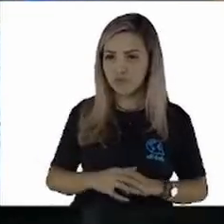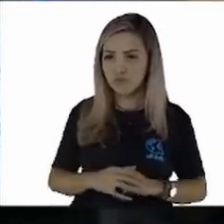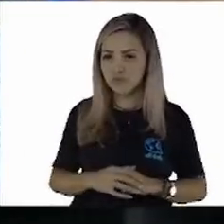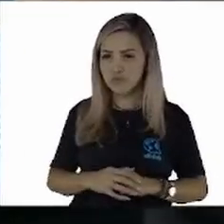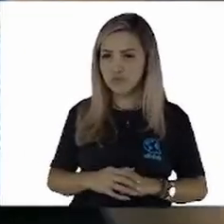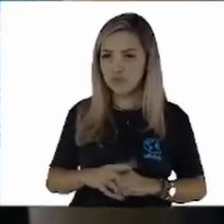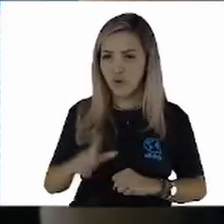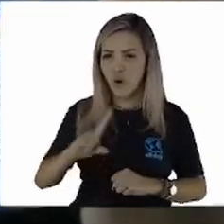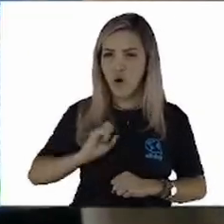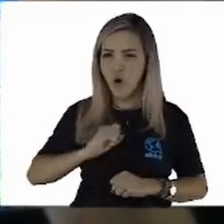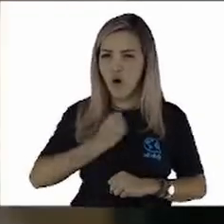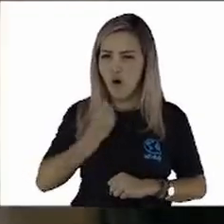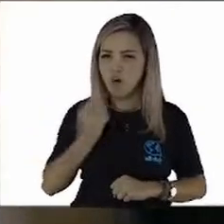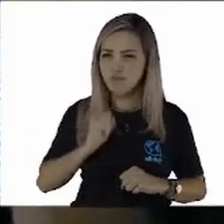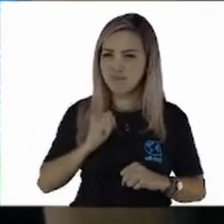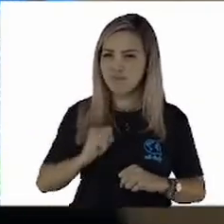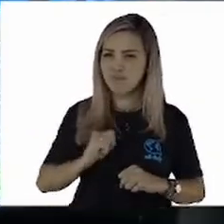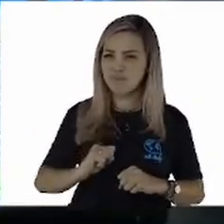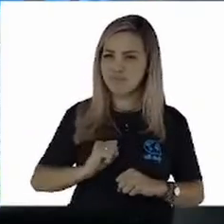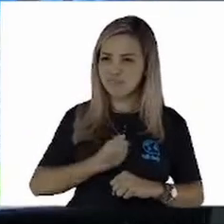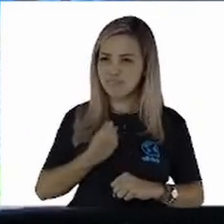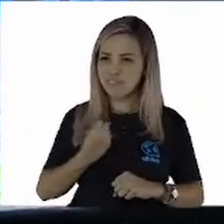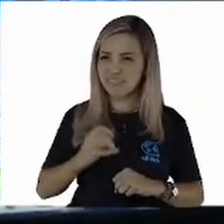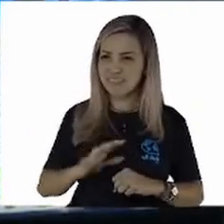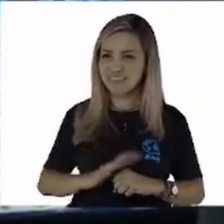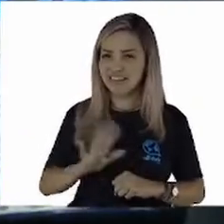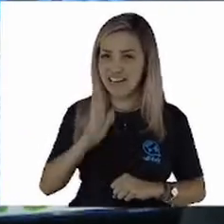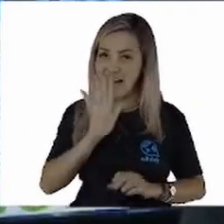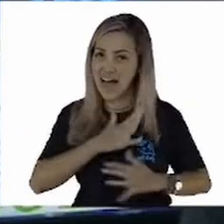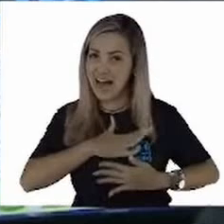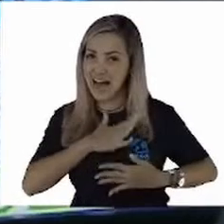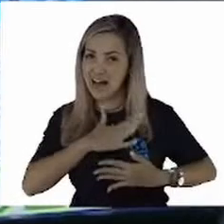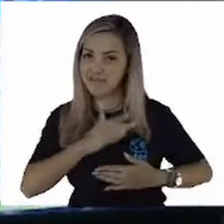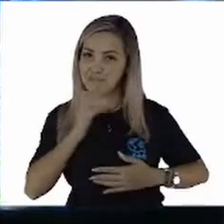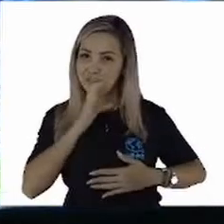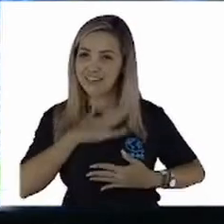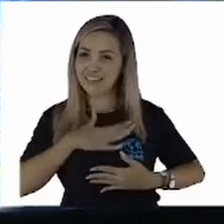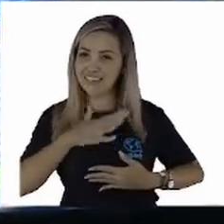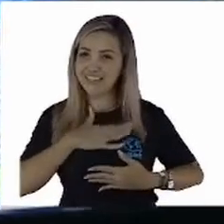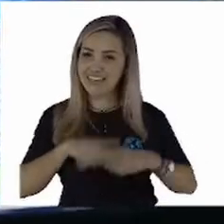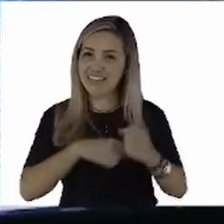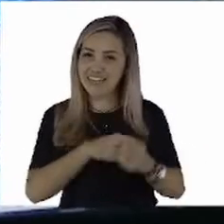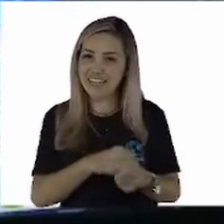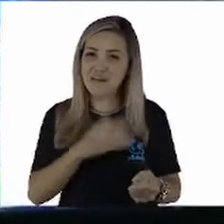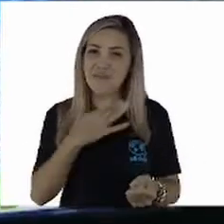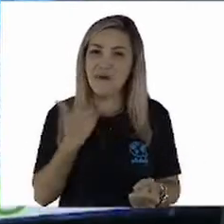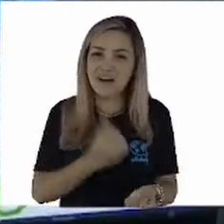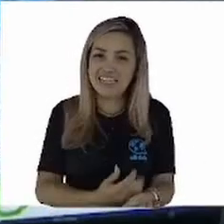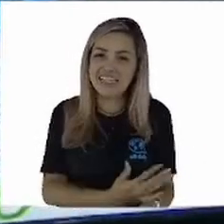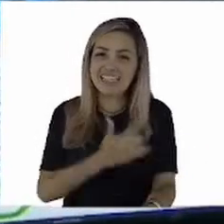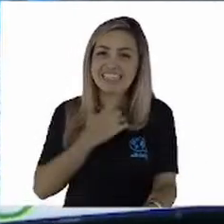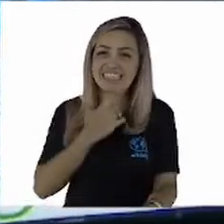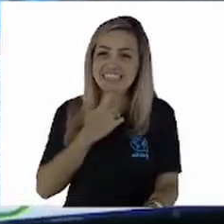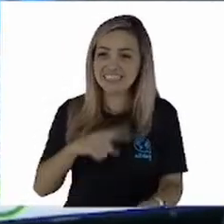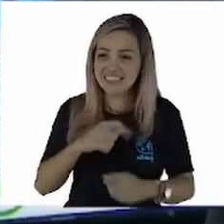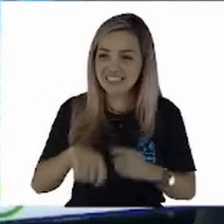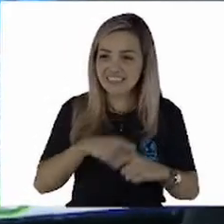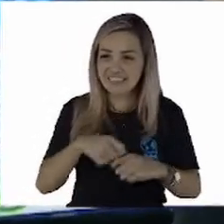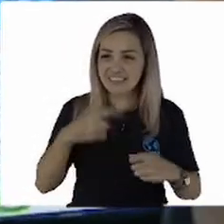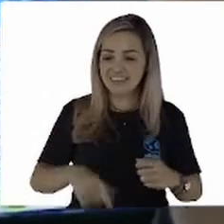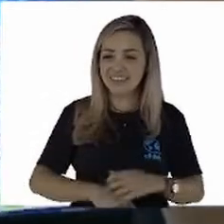Força. Olha o ódio dele. Pode mesmo? Aperta mesmo. Aê, sem ódio. Que isso? Olha. Tá gangrena. Não parou de circular. Dá outro nó por